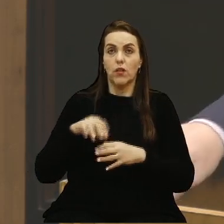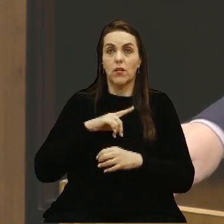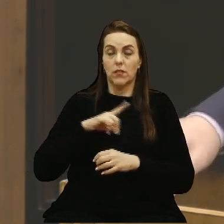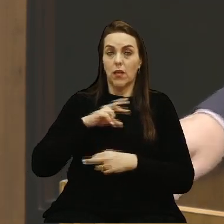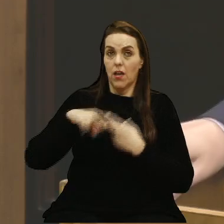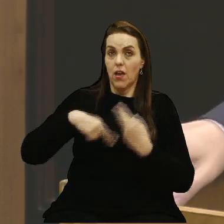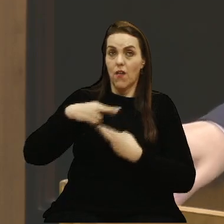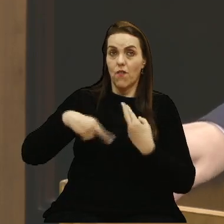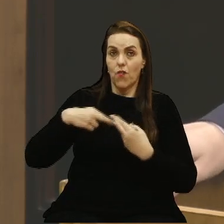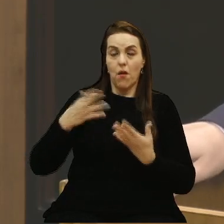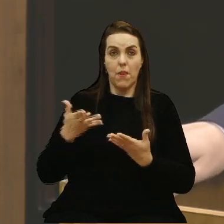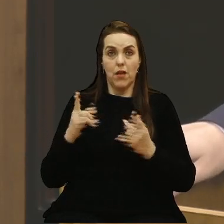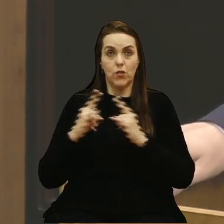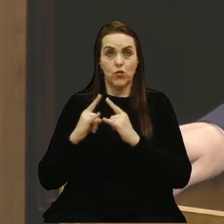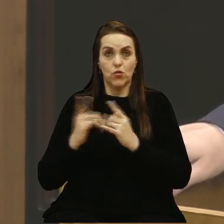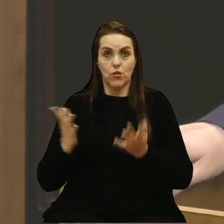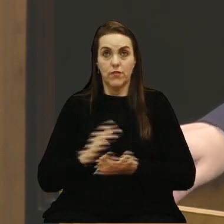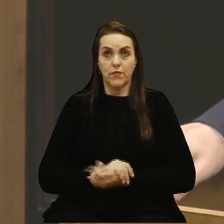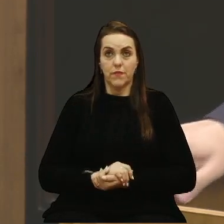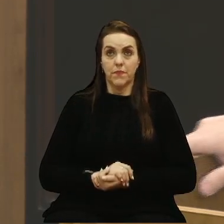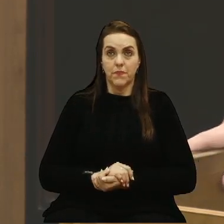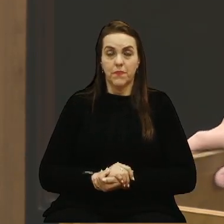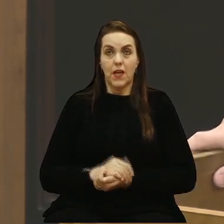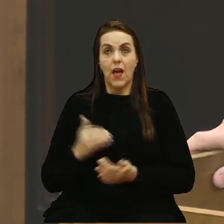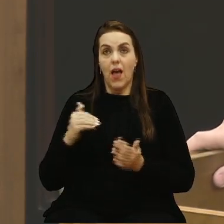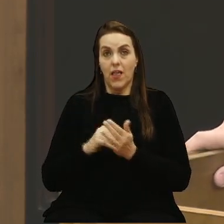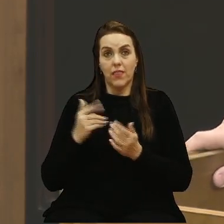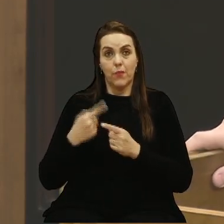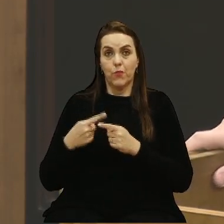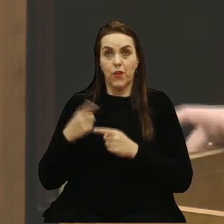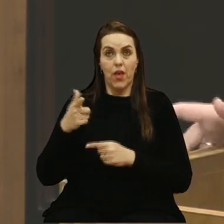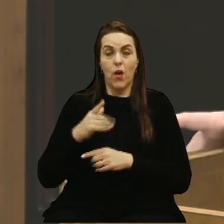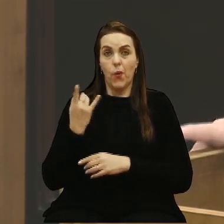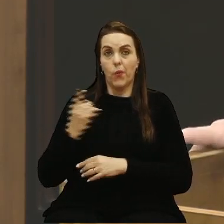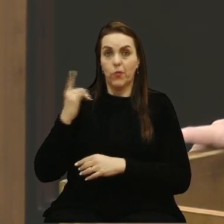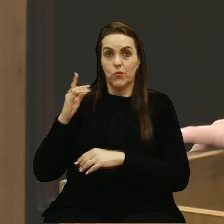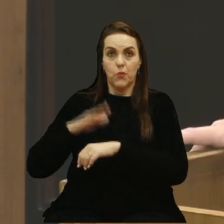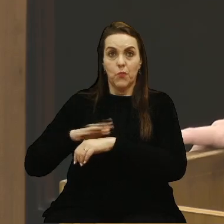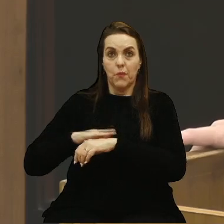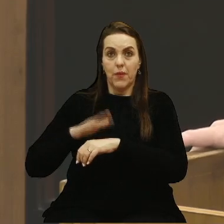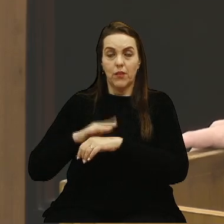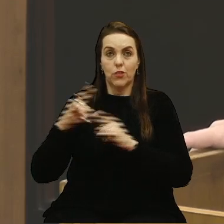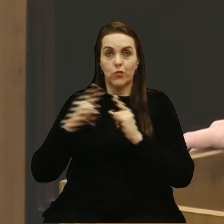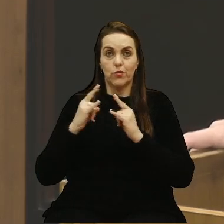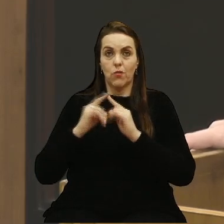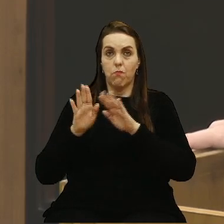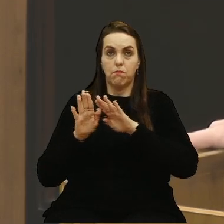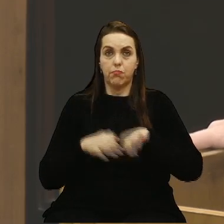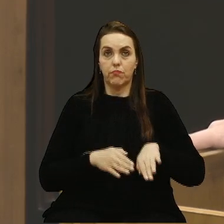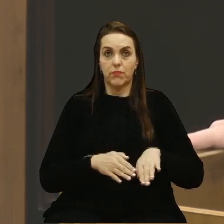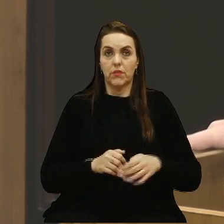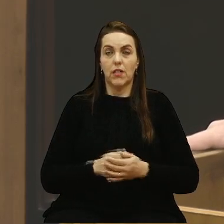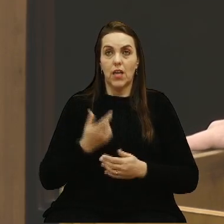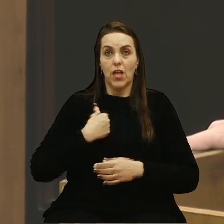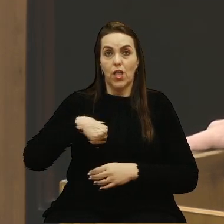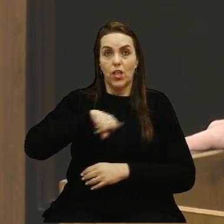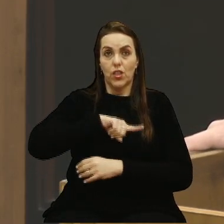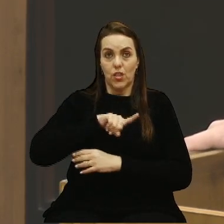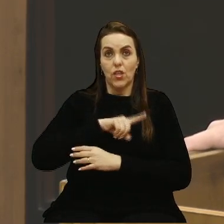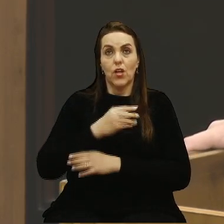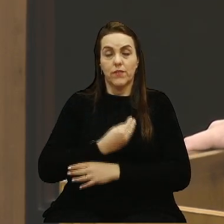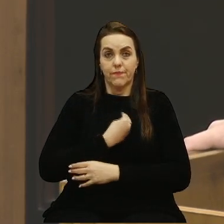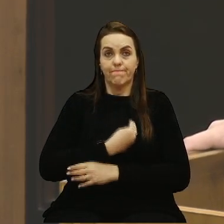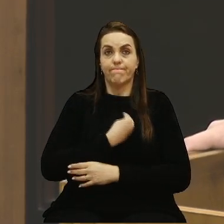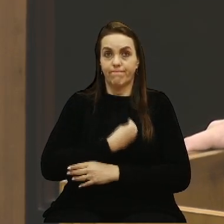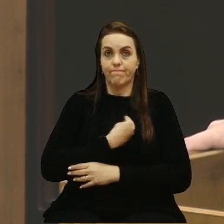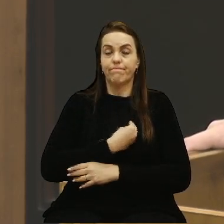as instituições. Uma parte, vereador. Até porque a última vez que as instituições foram derrubadas, nós vivemos um